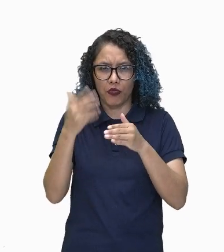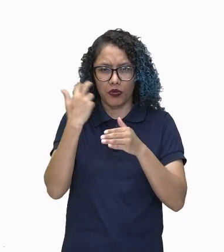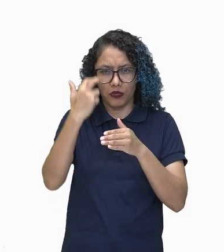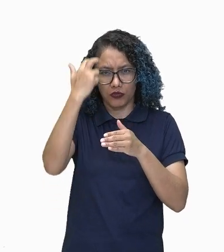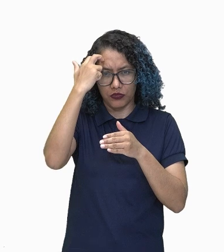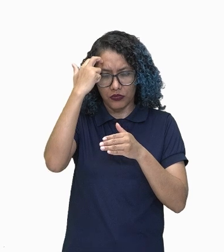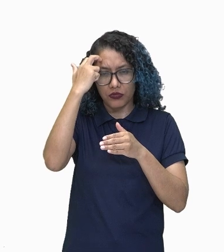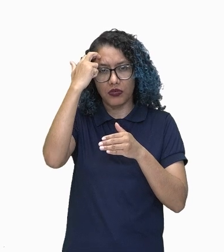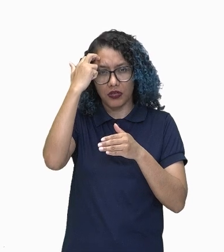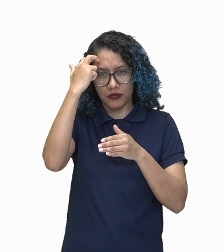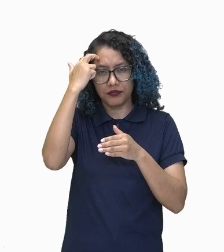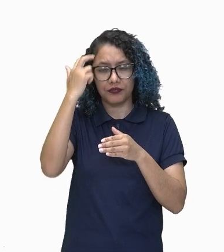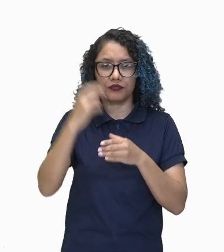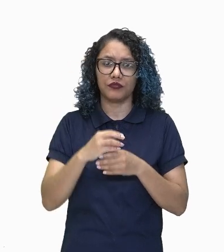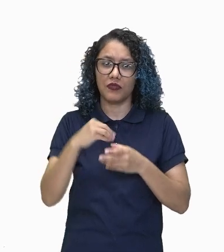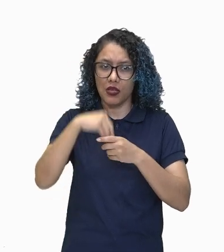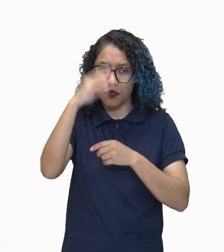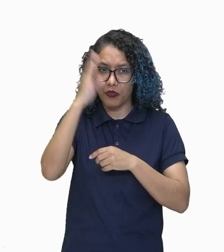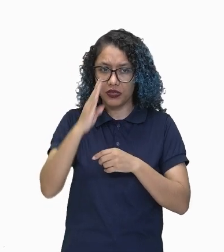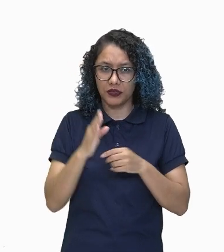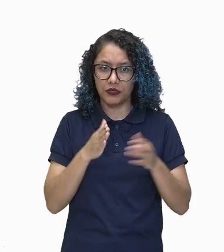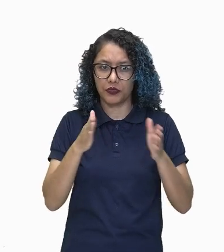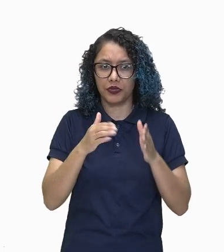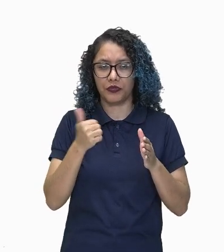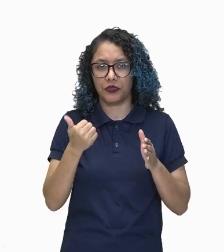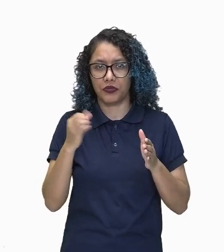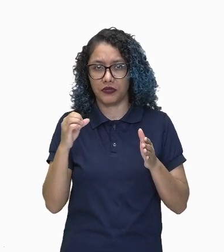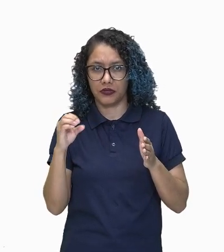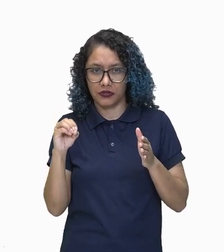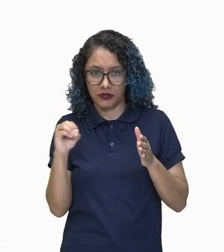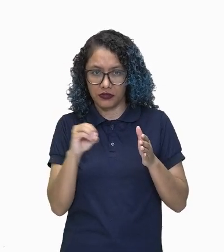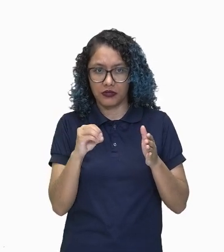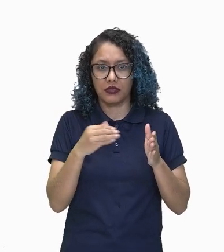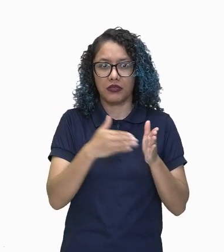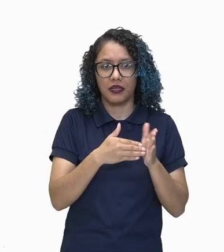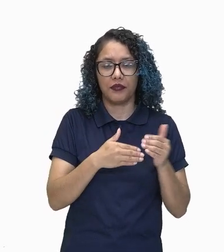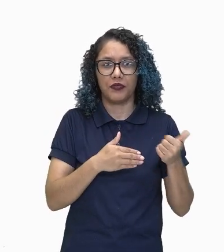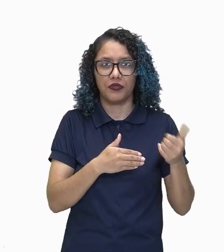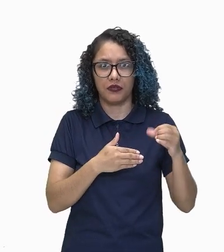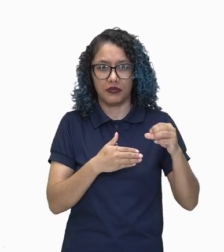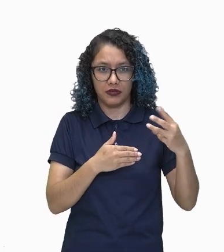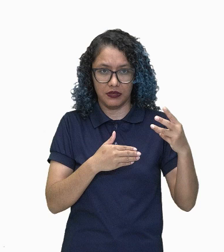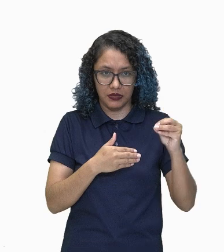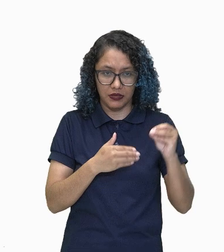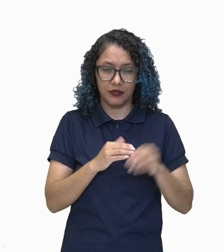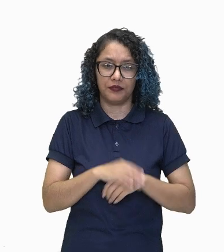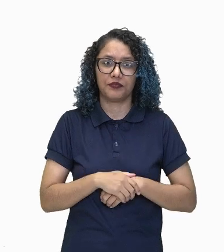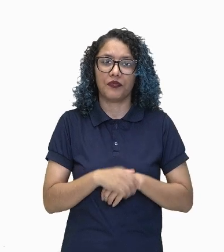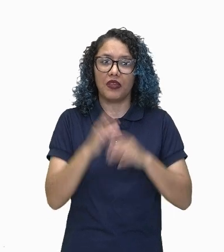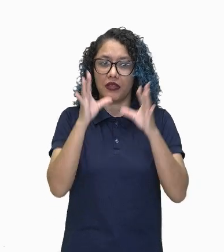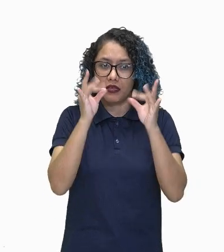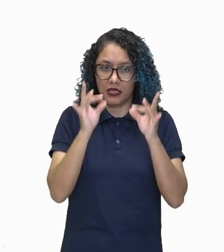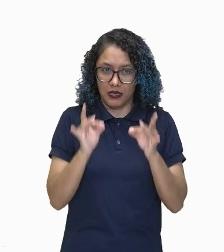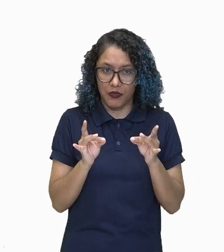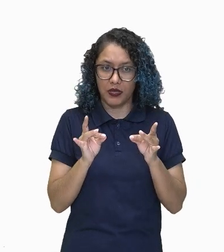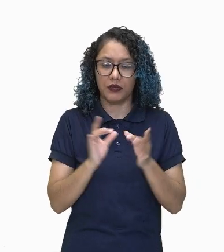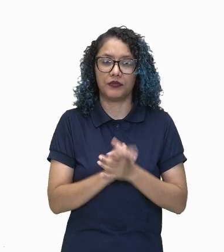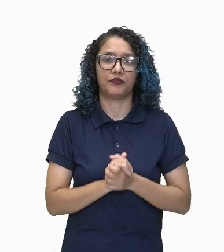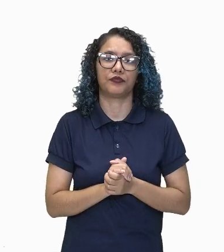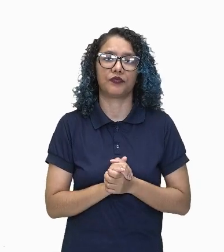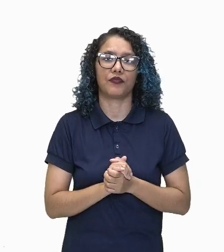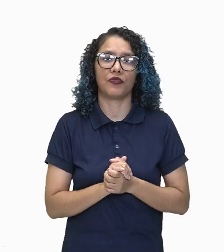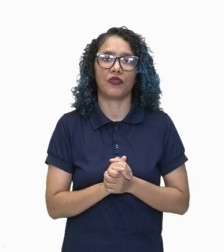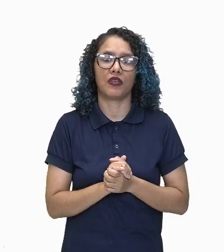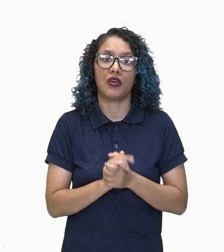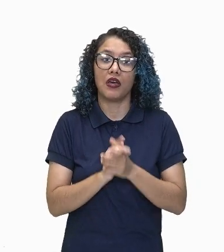contestações dinâmicas da vida cultural do Brasil entre 1900 e 1930. E como detalhamento nós